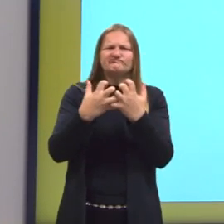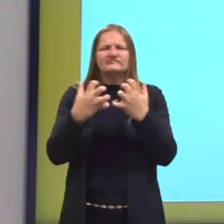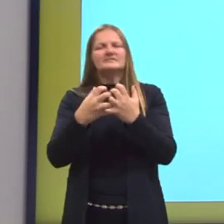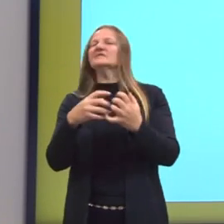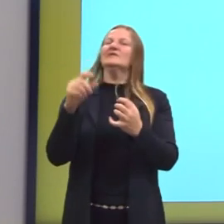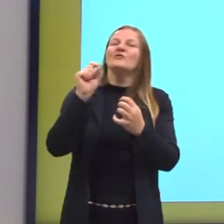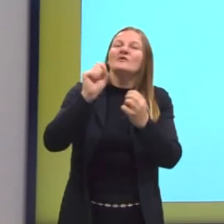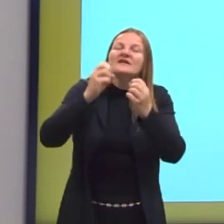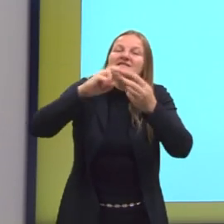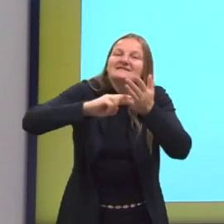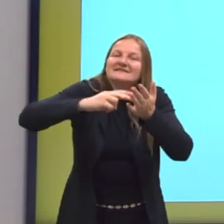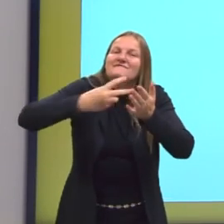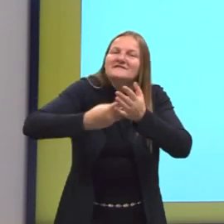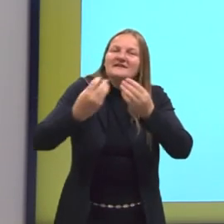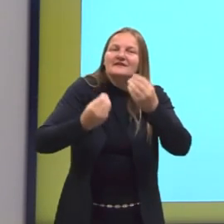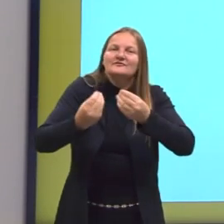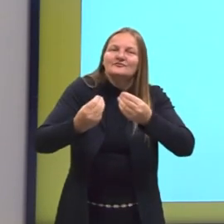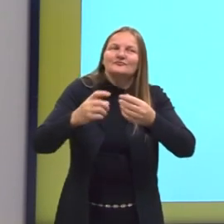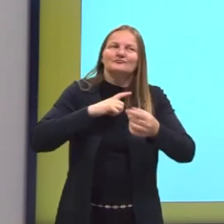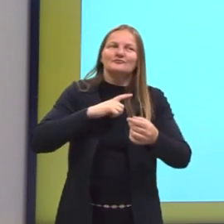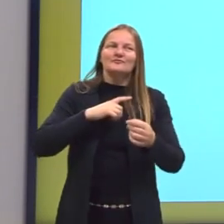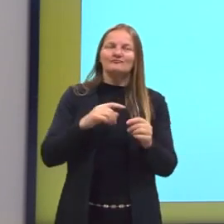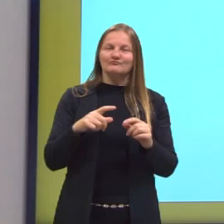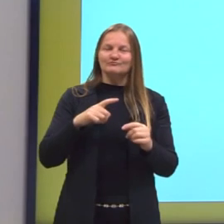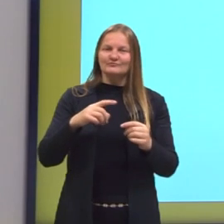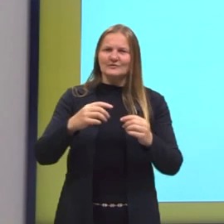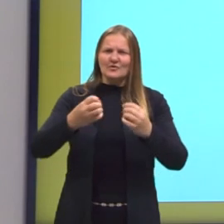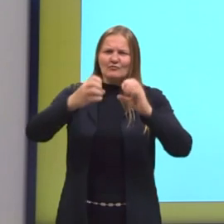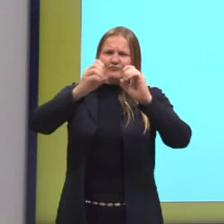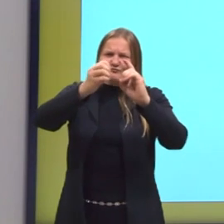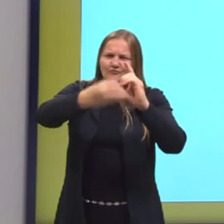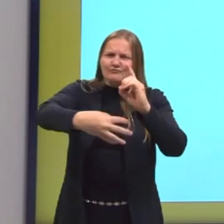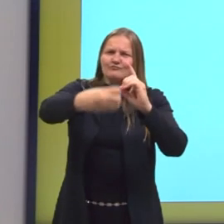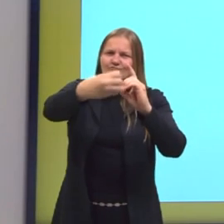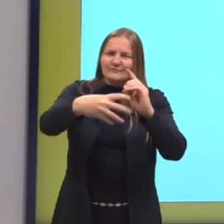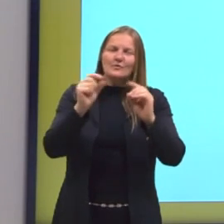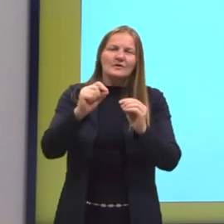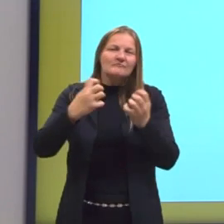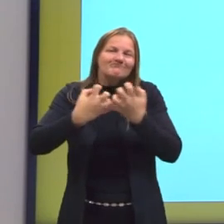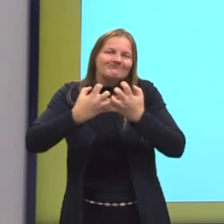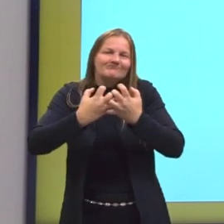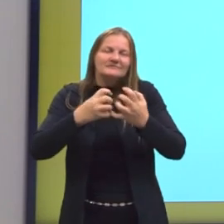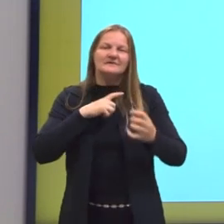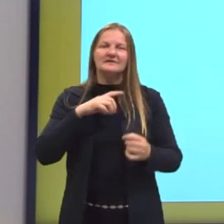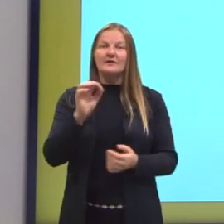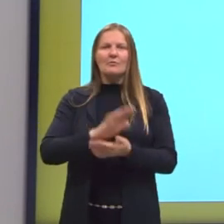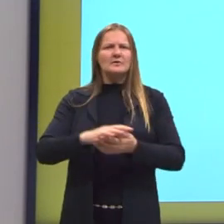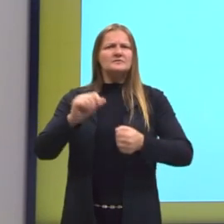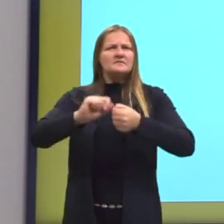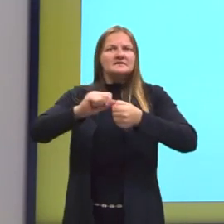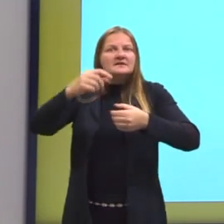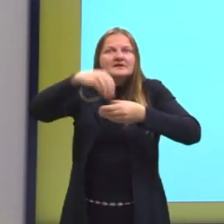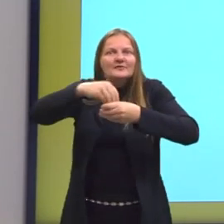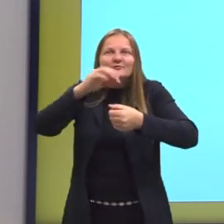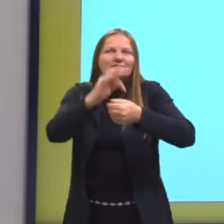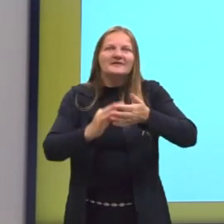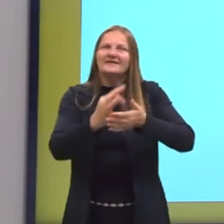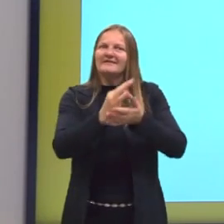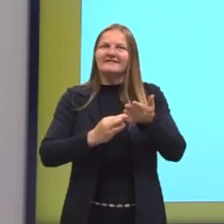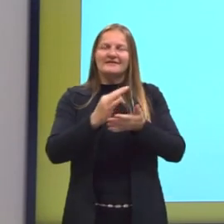os períodos truncados para uma breve definição para a gente entender o que é isso e não reproduzir no nosso texto